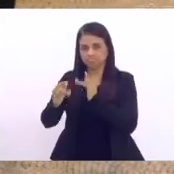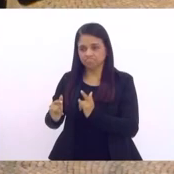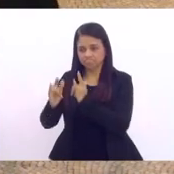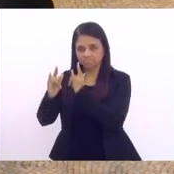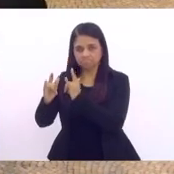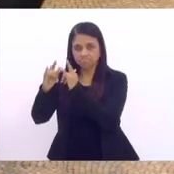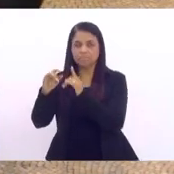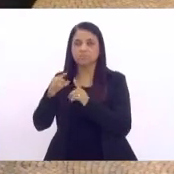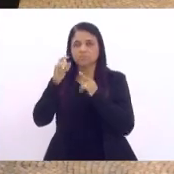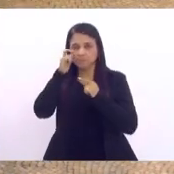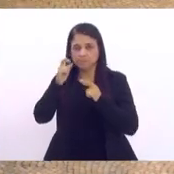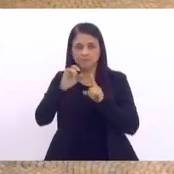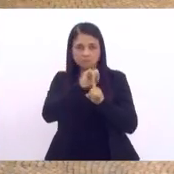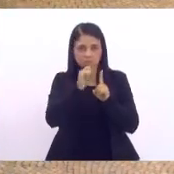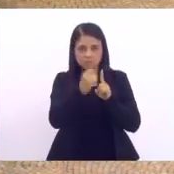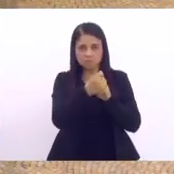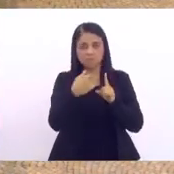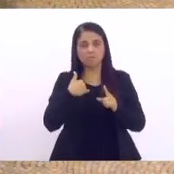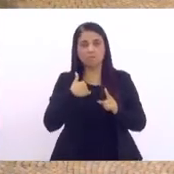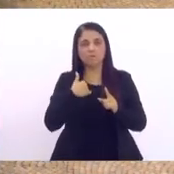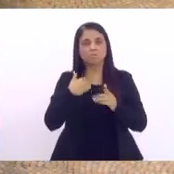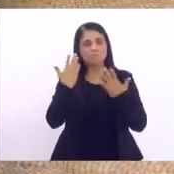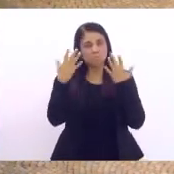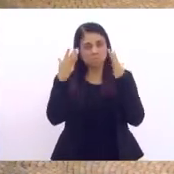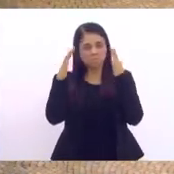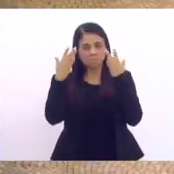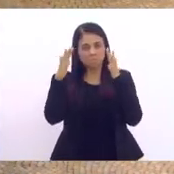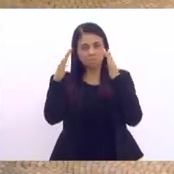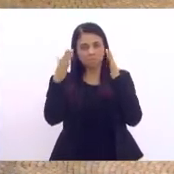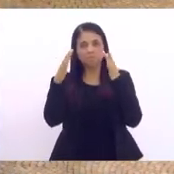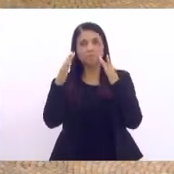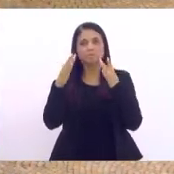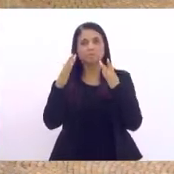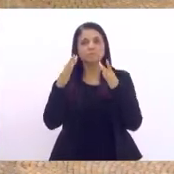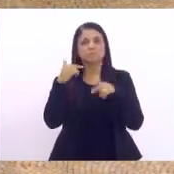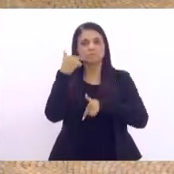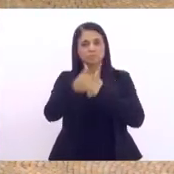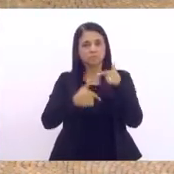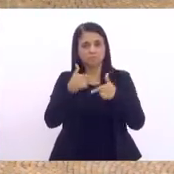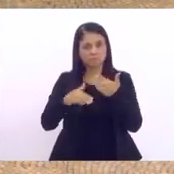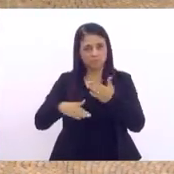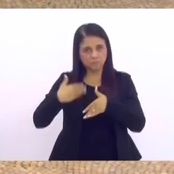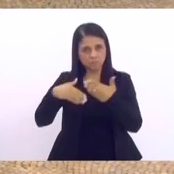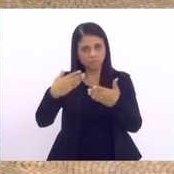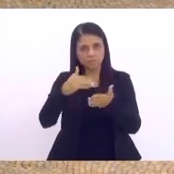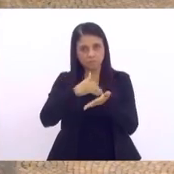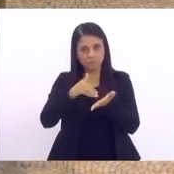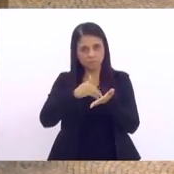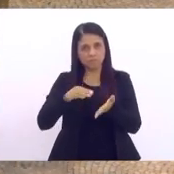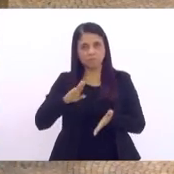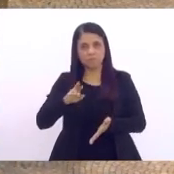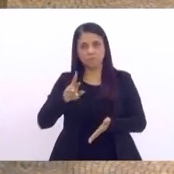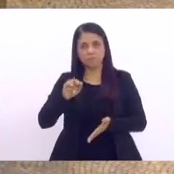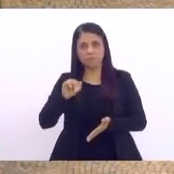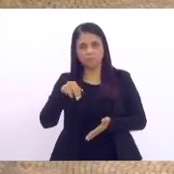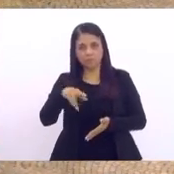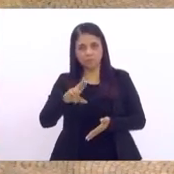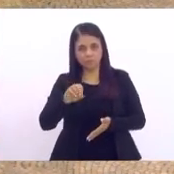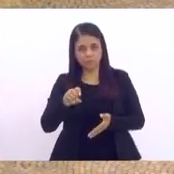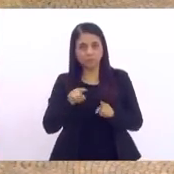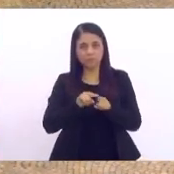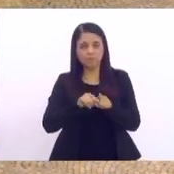aqui meus parabéns ao trabalho desenvolvido pelo secretário Bruno Dauari e pelo governador Cláudio Castro.